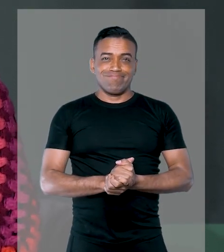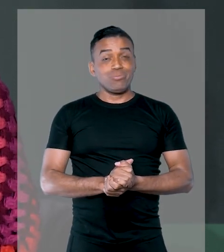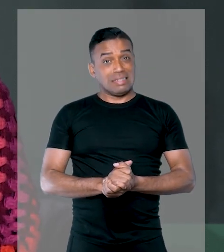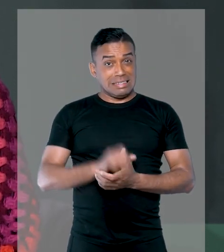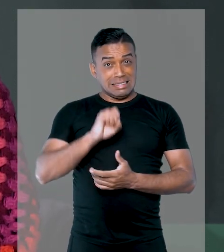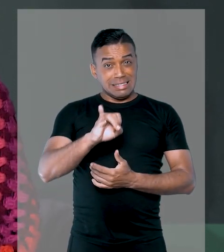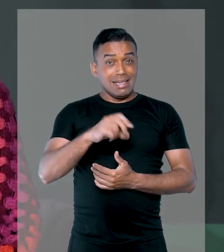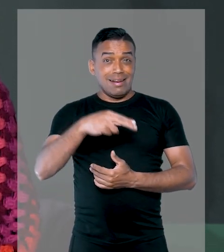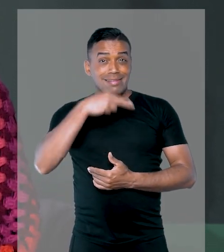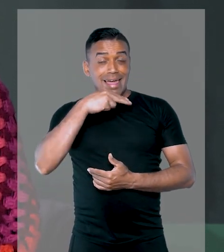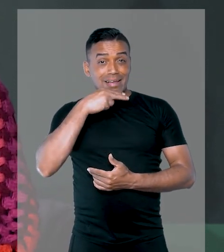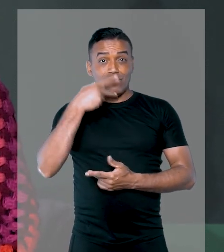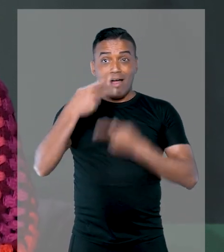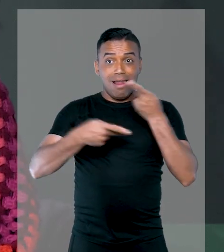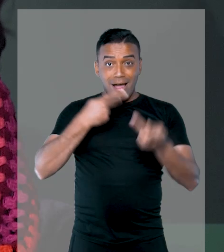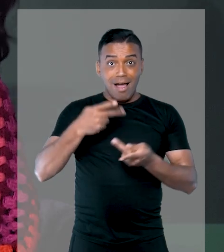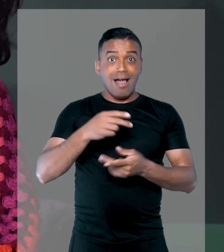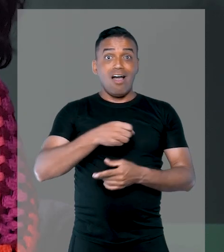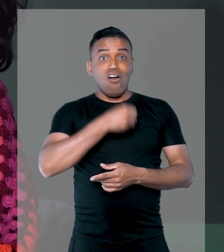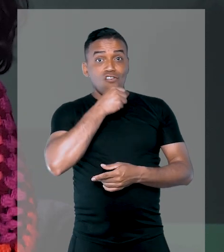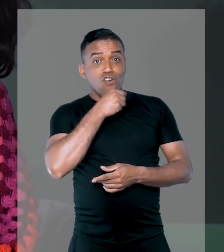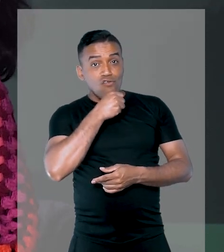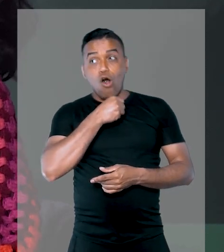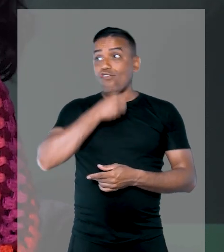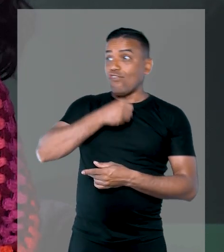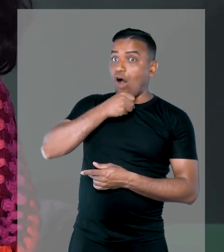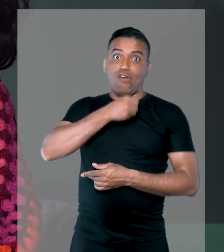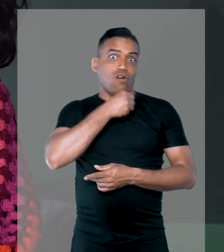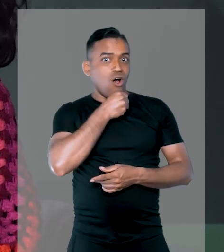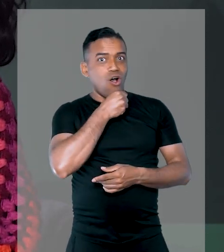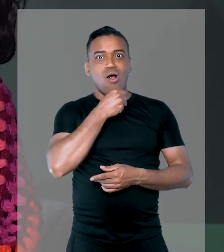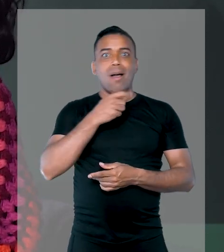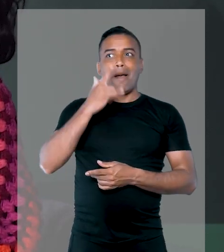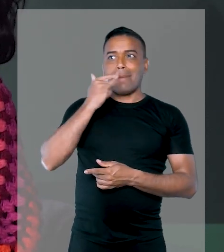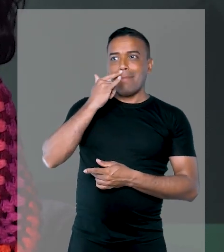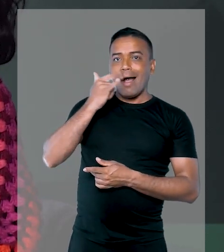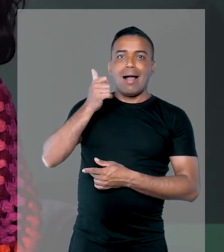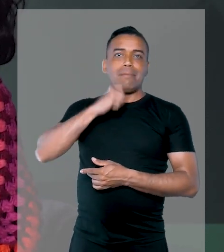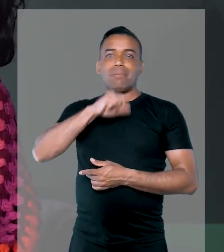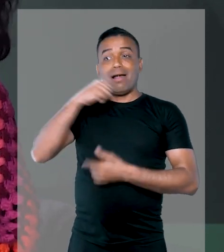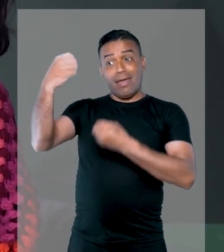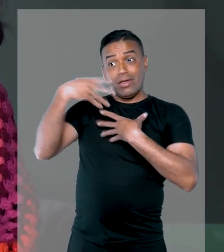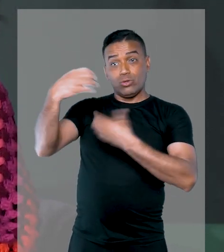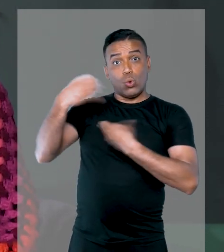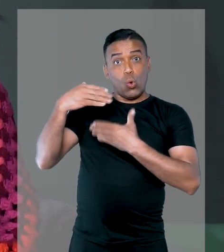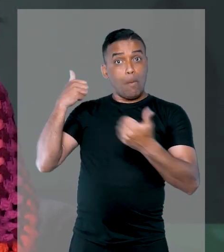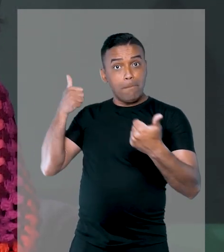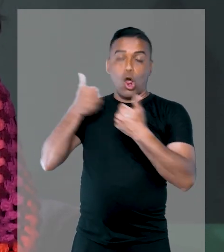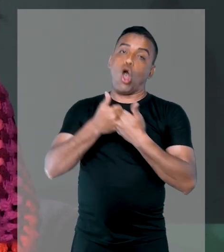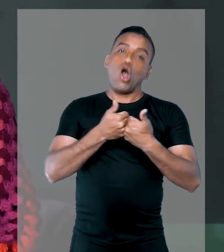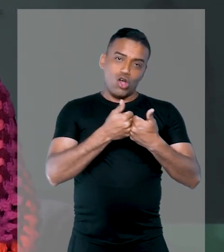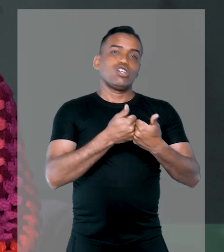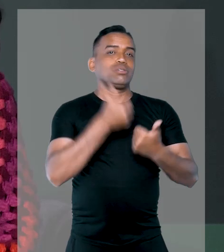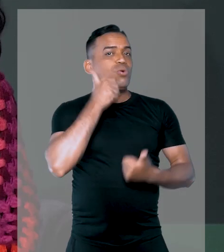se os netos ficarem falando dos avós, pelo menos eu que meus pais, eles, né, educaram a gente muito próximo aos meus avós,